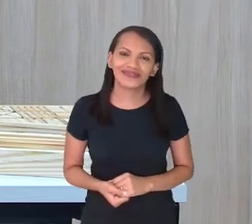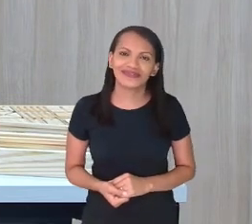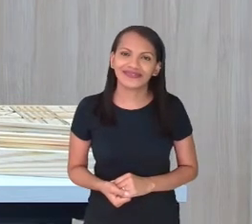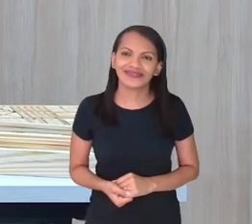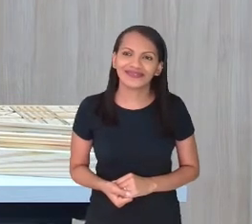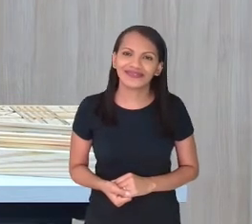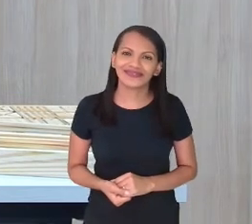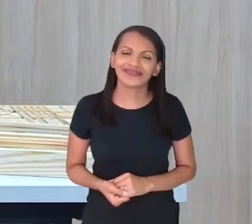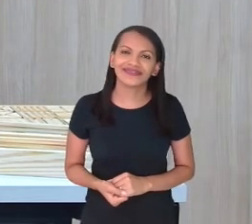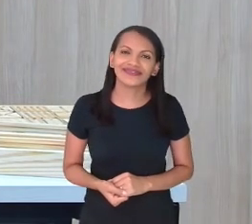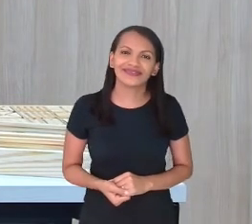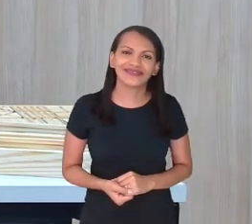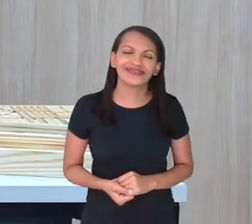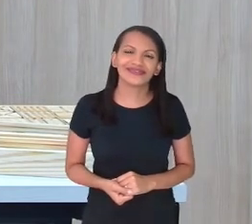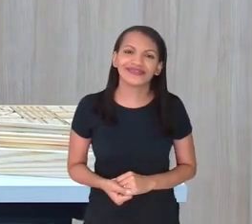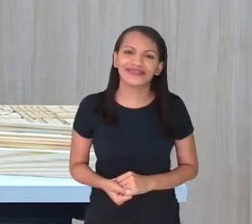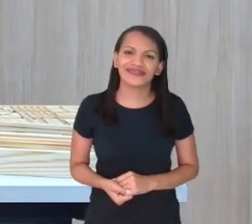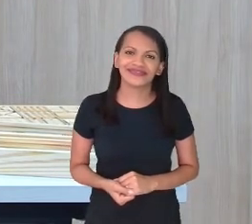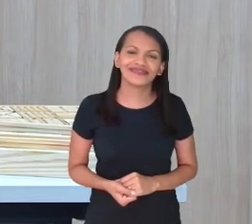Voltando.